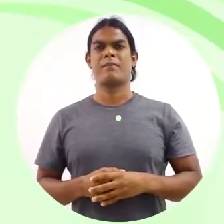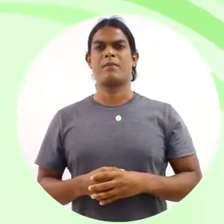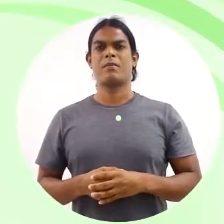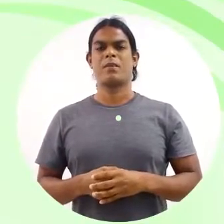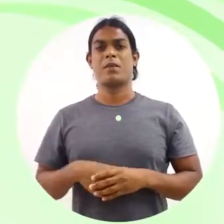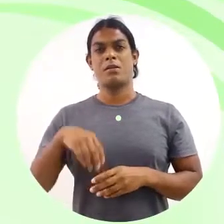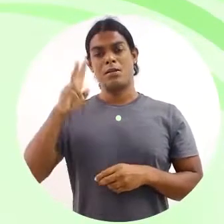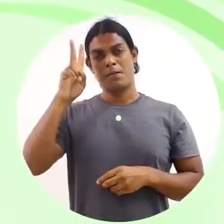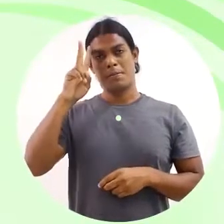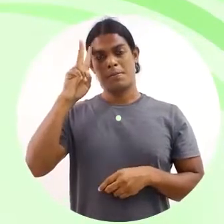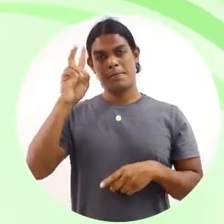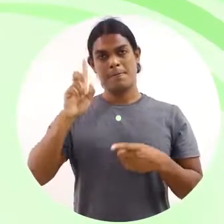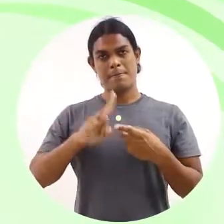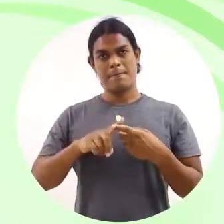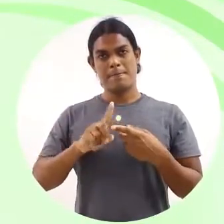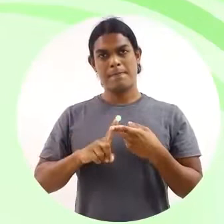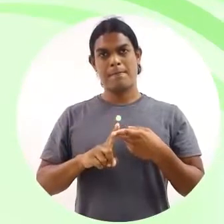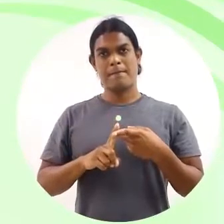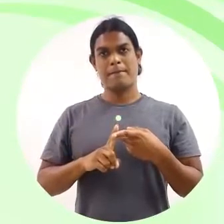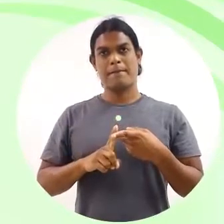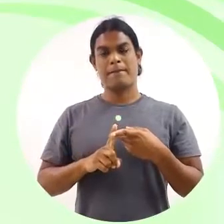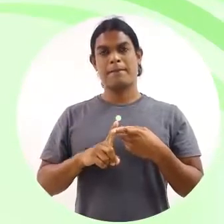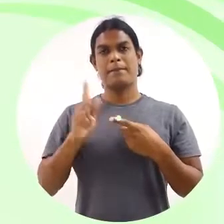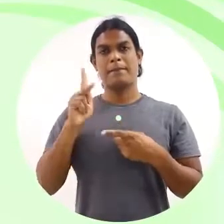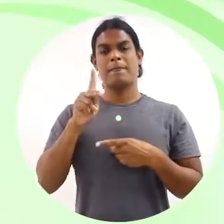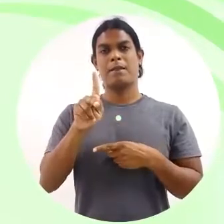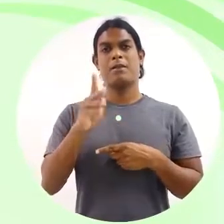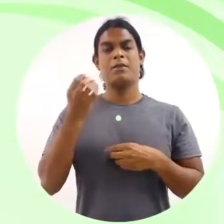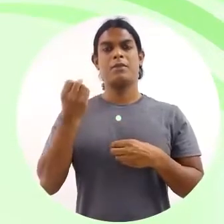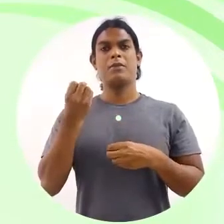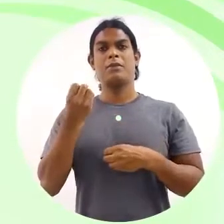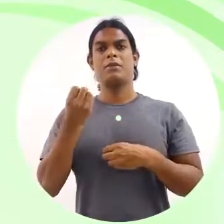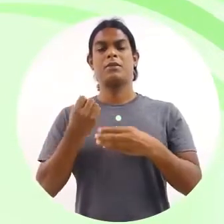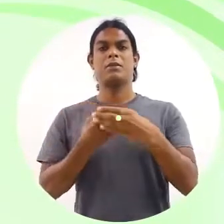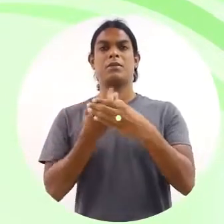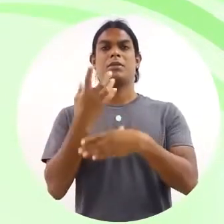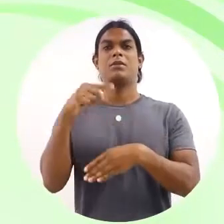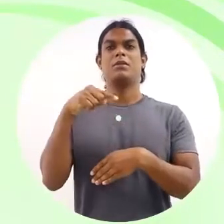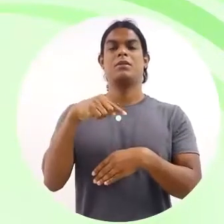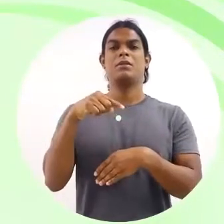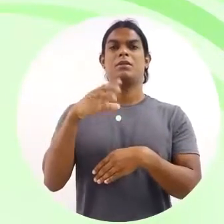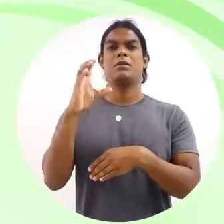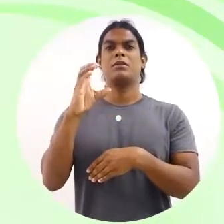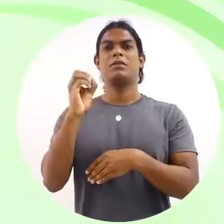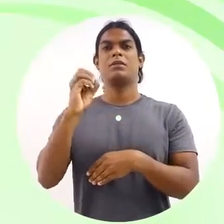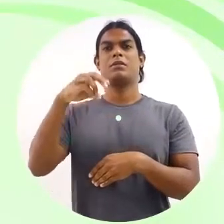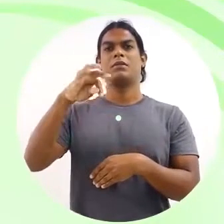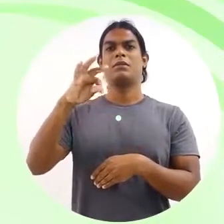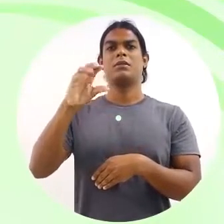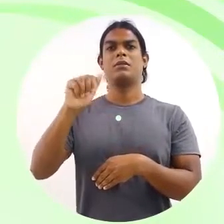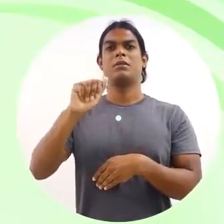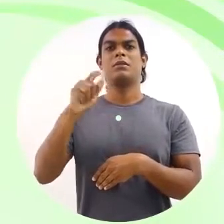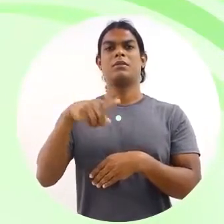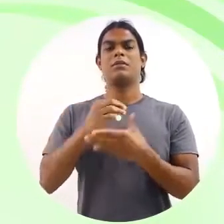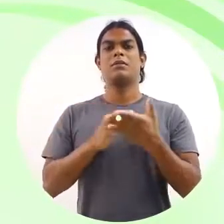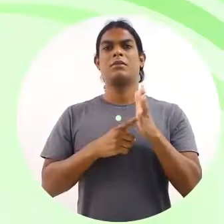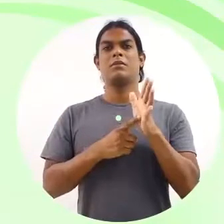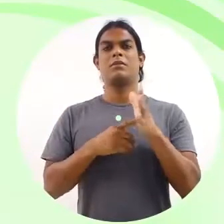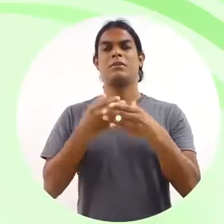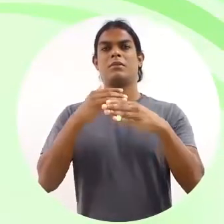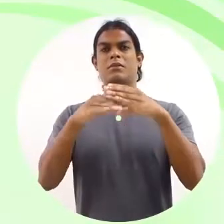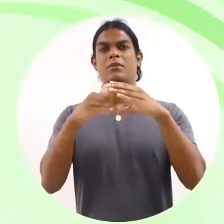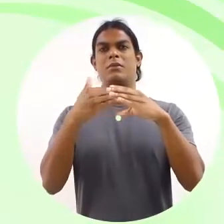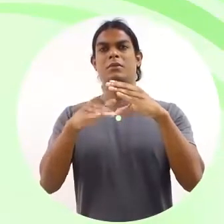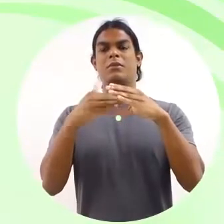Vamos lembrar também que toda vez que você cria essa conta, faz o registro inicial, ele manda um e-mail de confirmação. Então é necessário